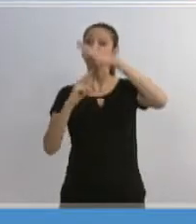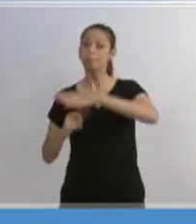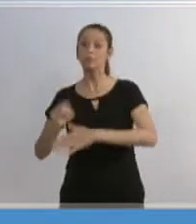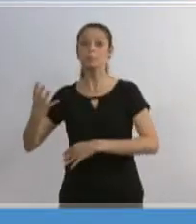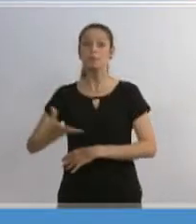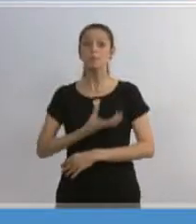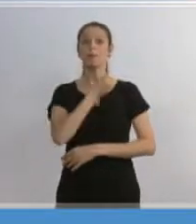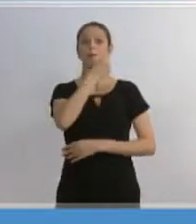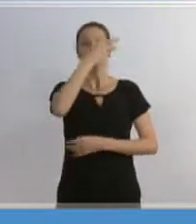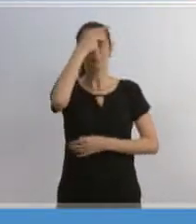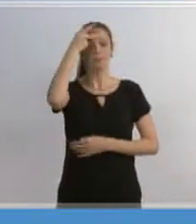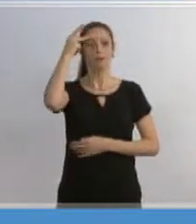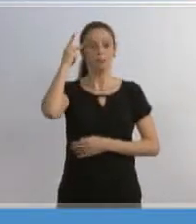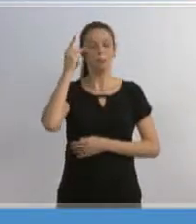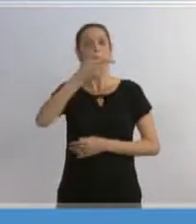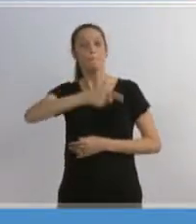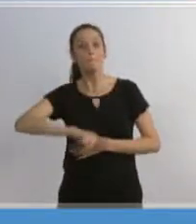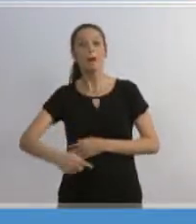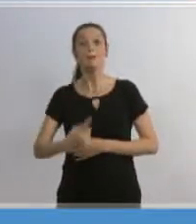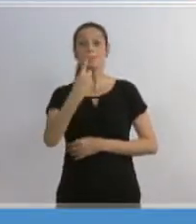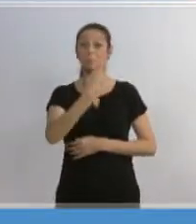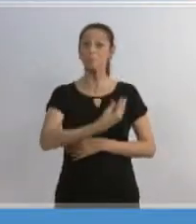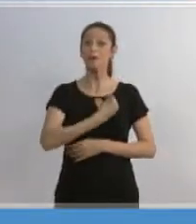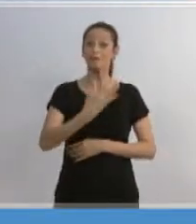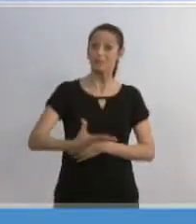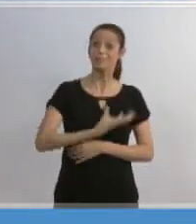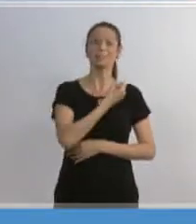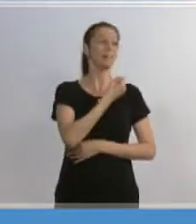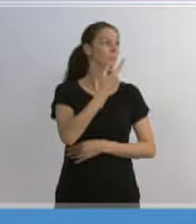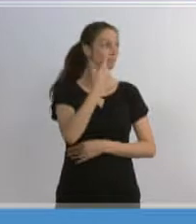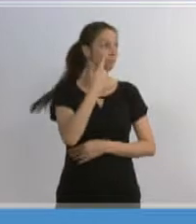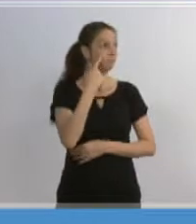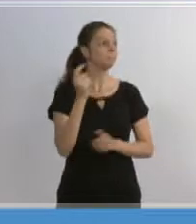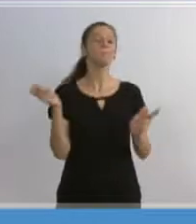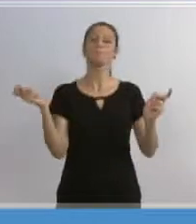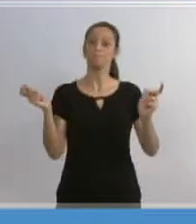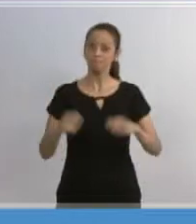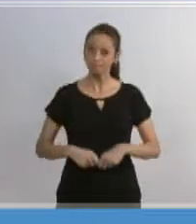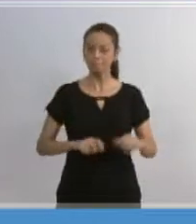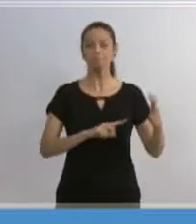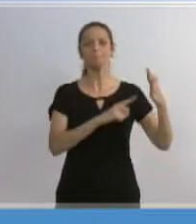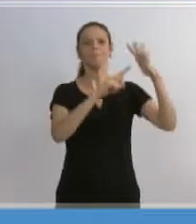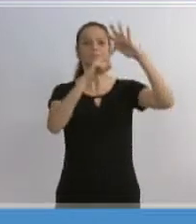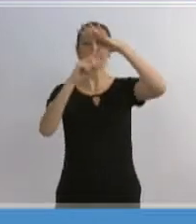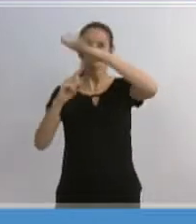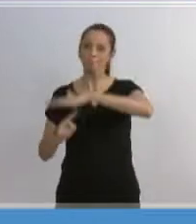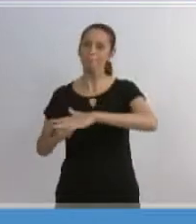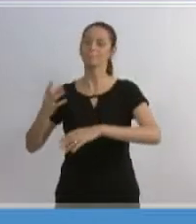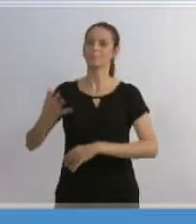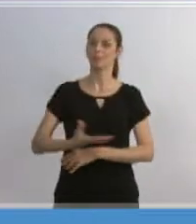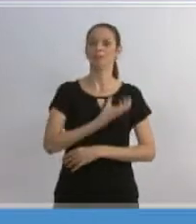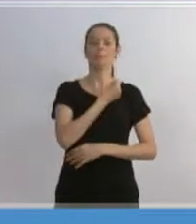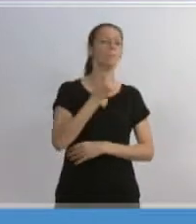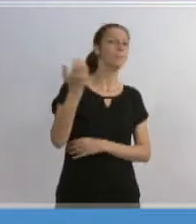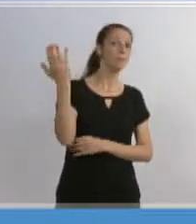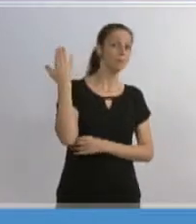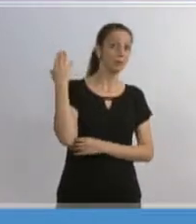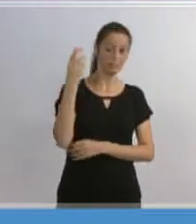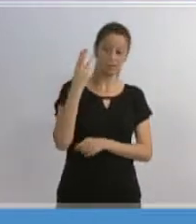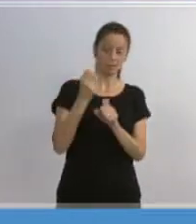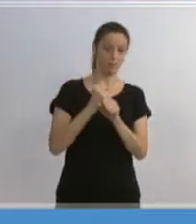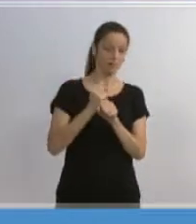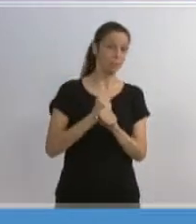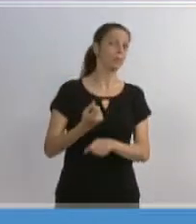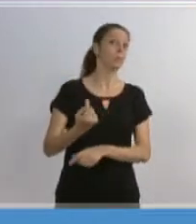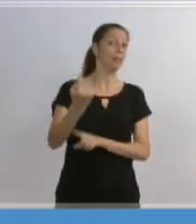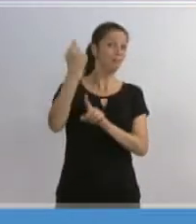salvando vida, mais uma vida salva ali, ó. Vocês podem ver pelo Arcanjo 03. E quando eu vim aqui nessa casa 3 anos atrás,